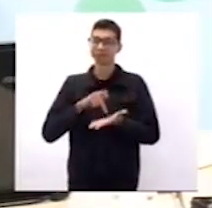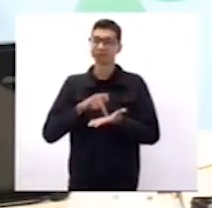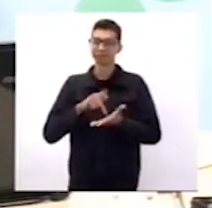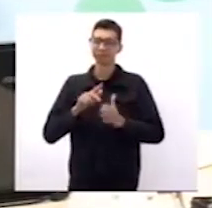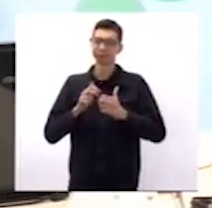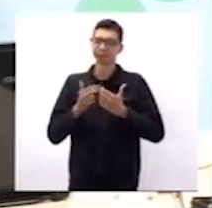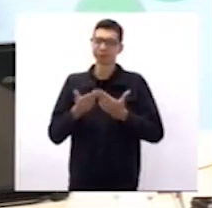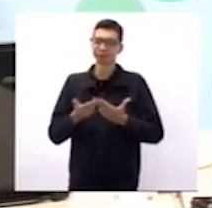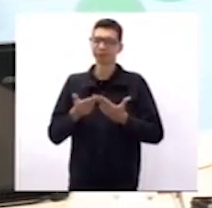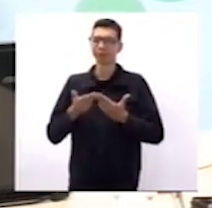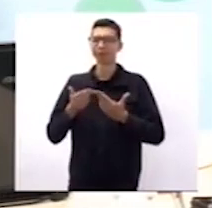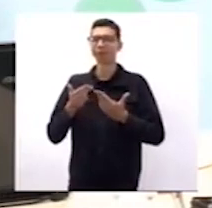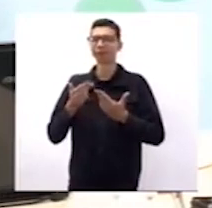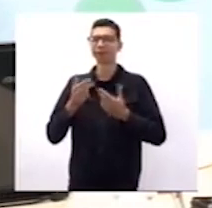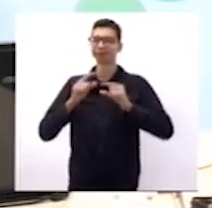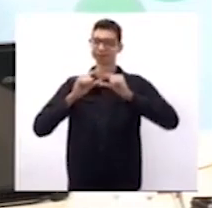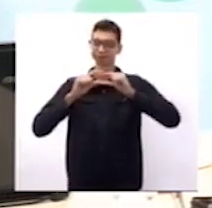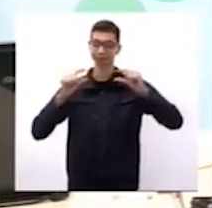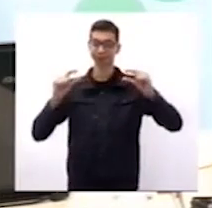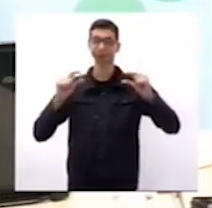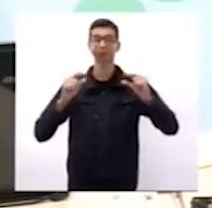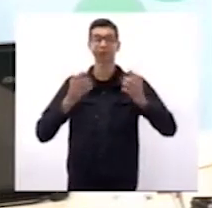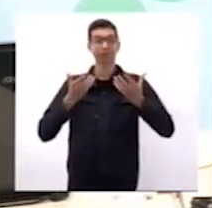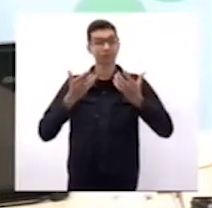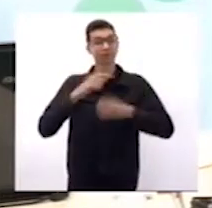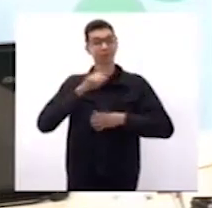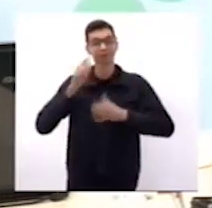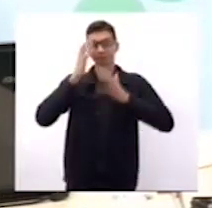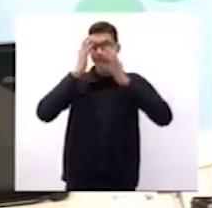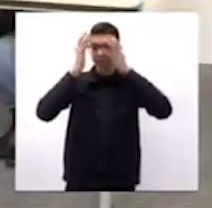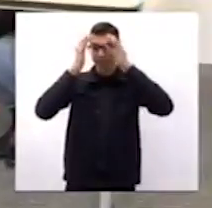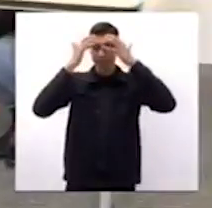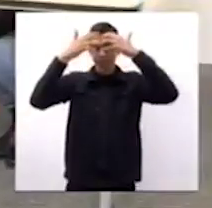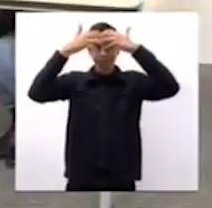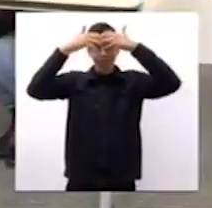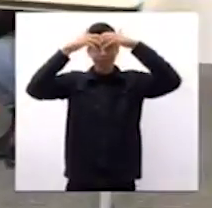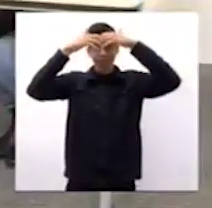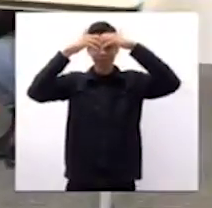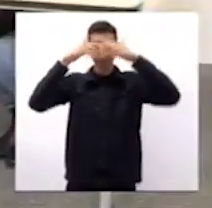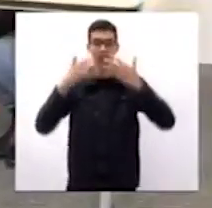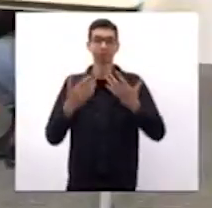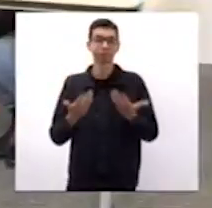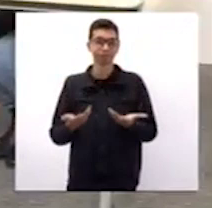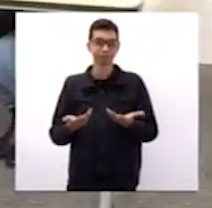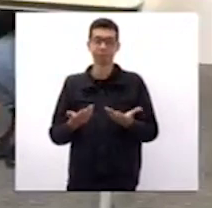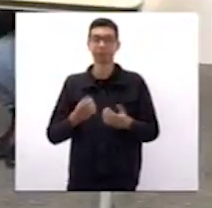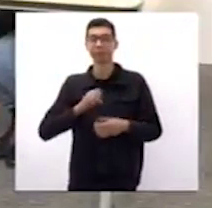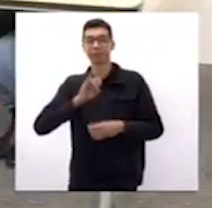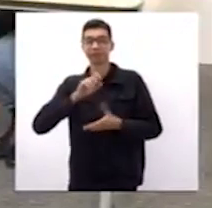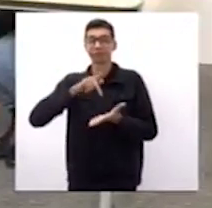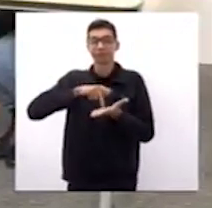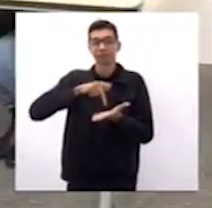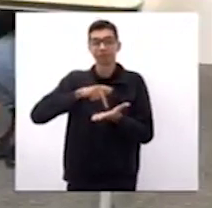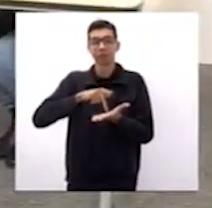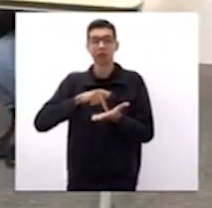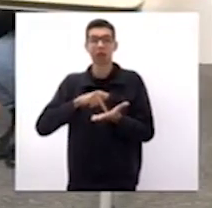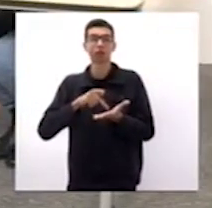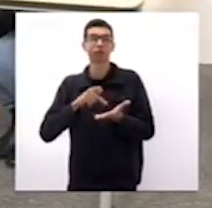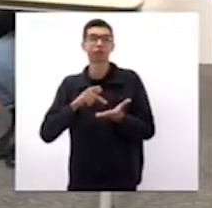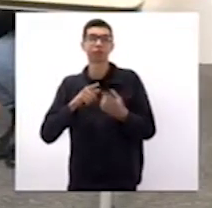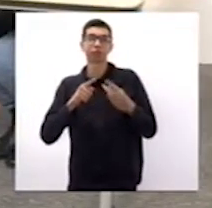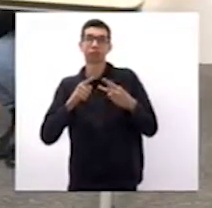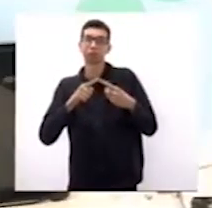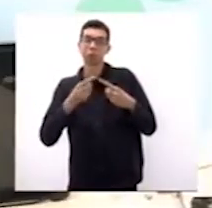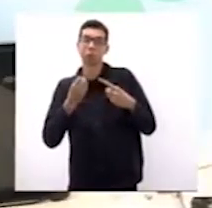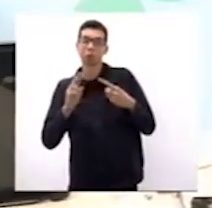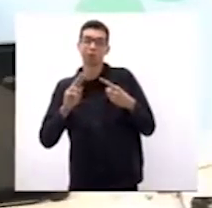intenção. É colocar para reflexão esses elementos, não impondo aqui se é verdadeiro ou falso. Então, só vamos retomar aqui,